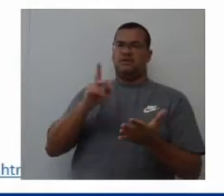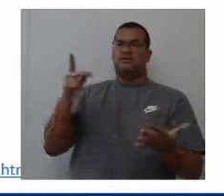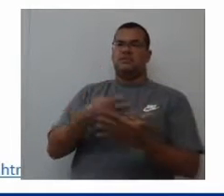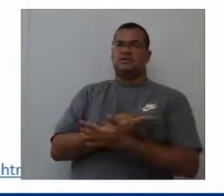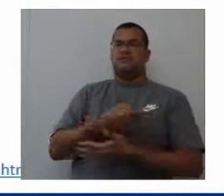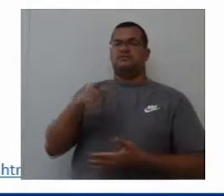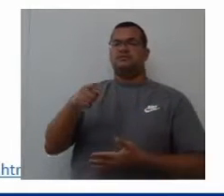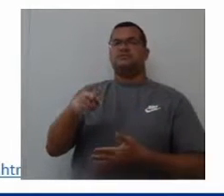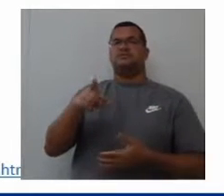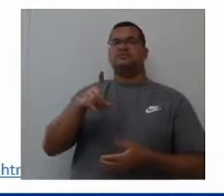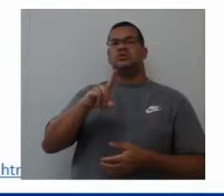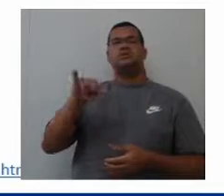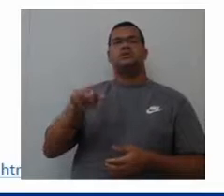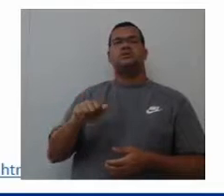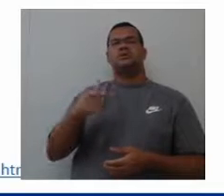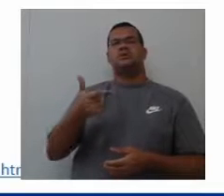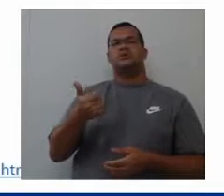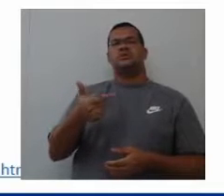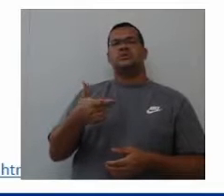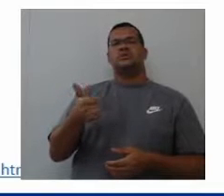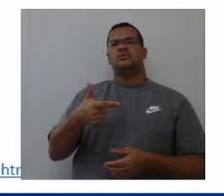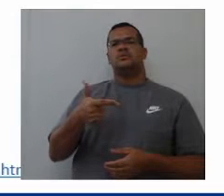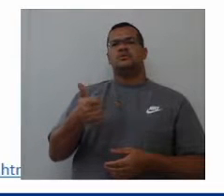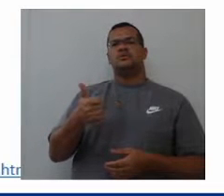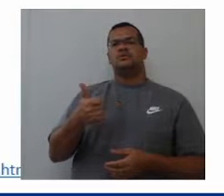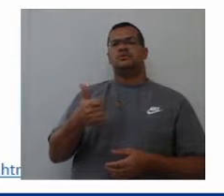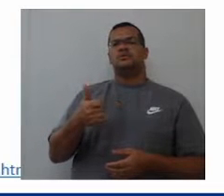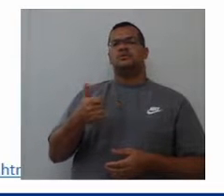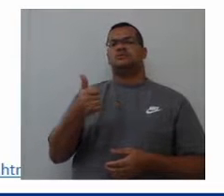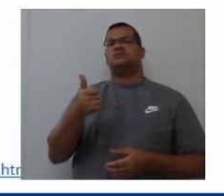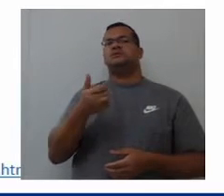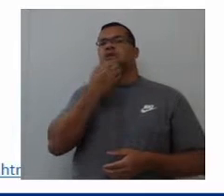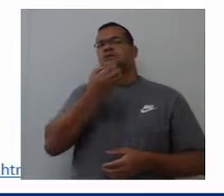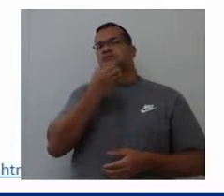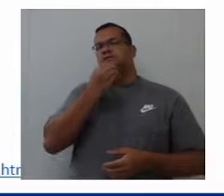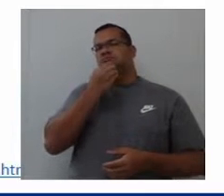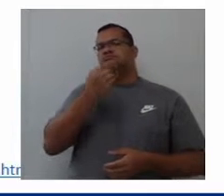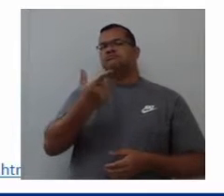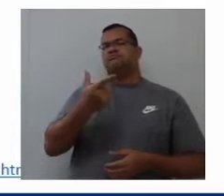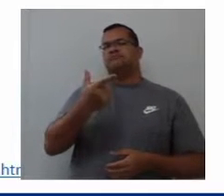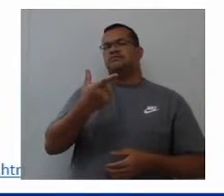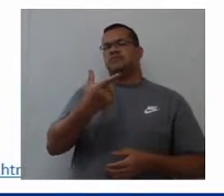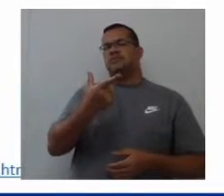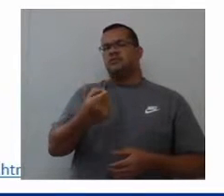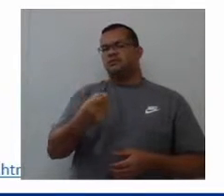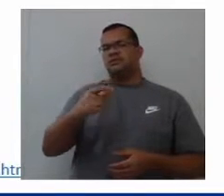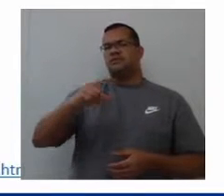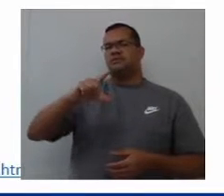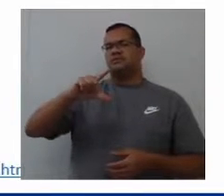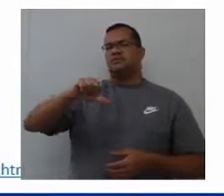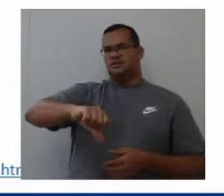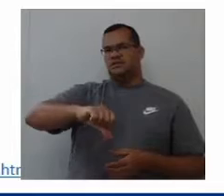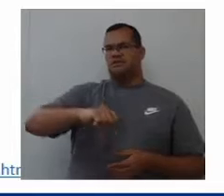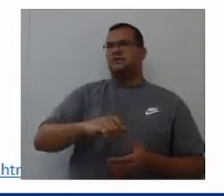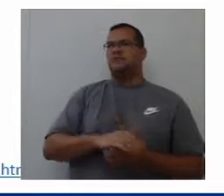aconteceu no dia 12/12 de 2019. Essa matéria eu posso dar um destaque aqui, ó, no